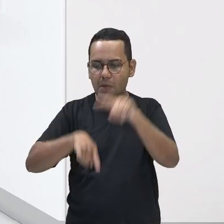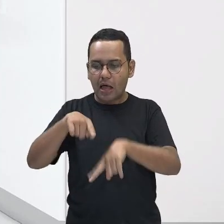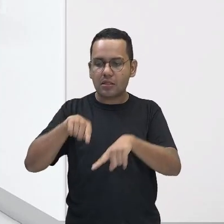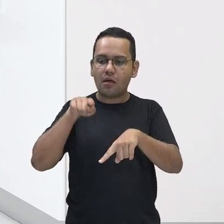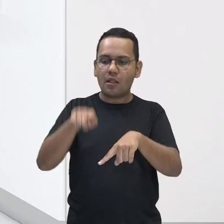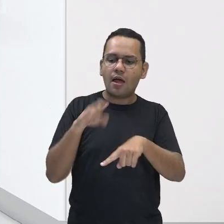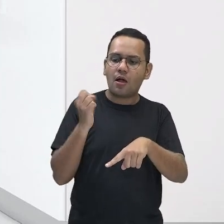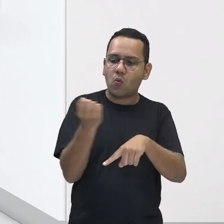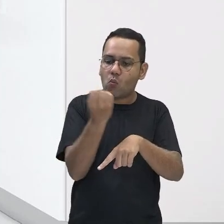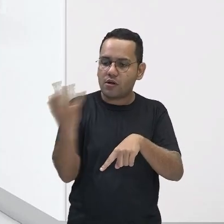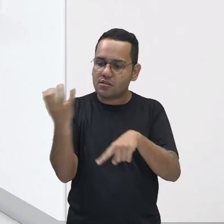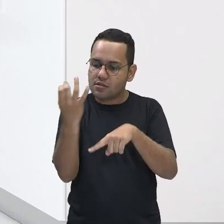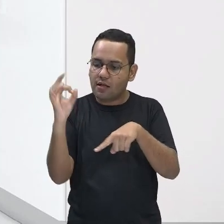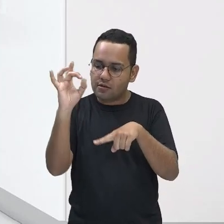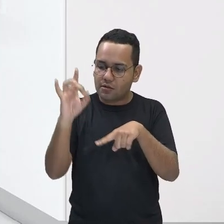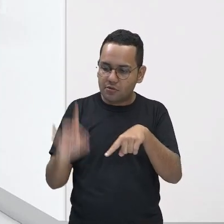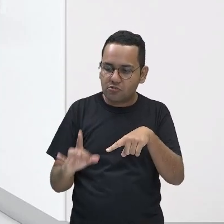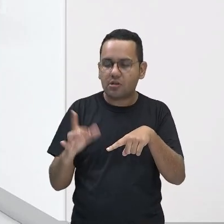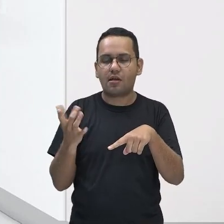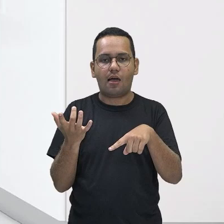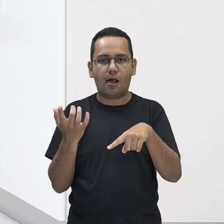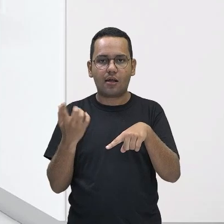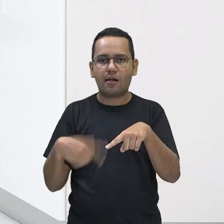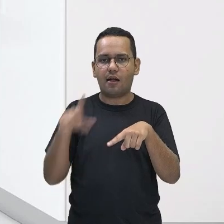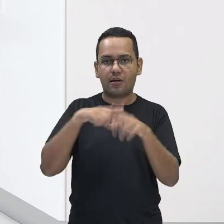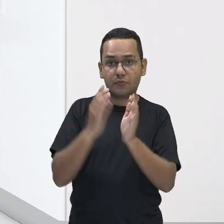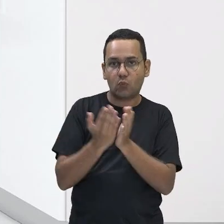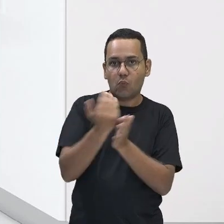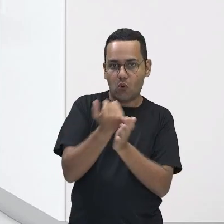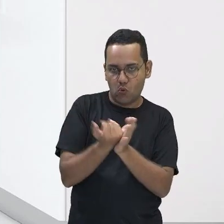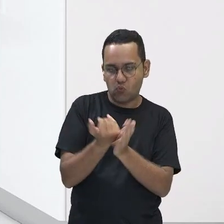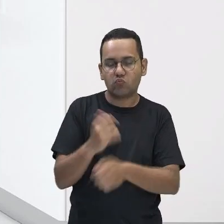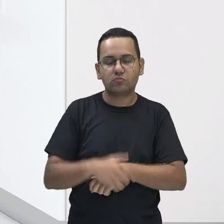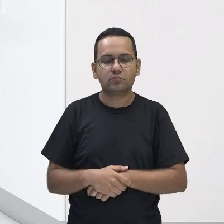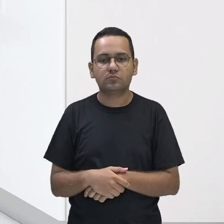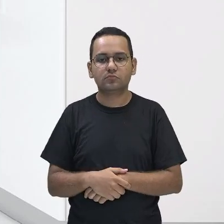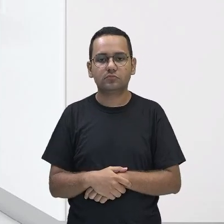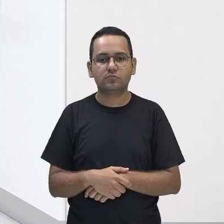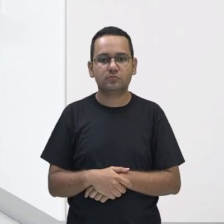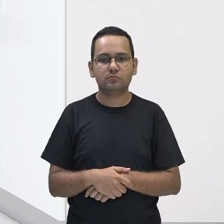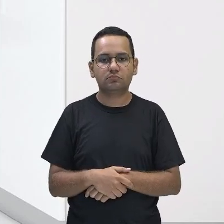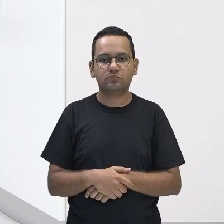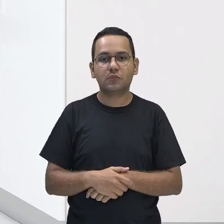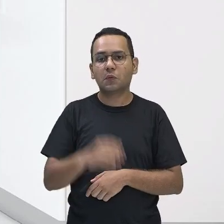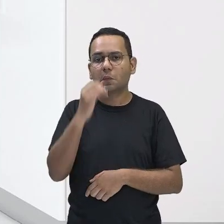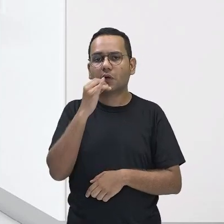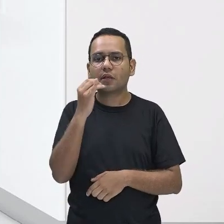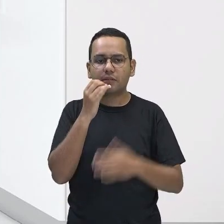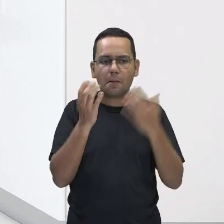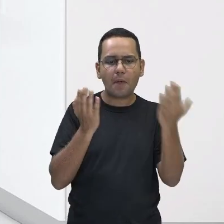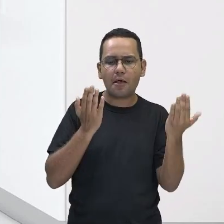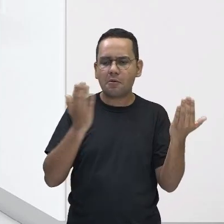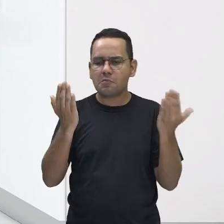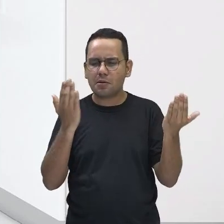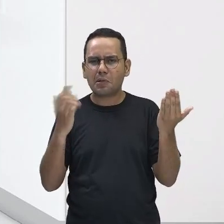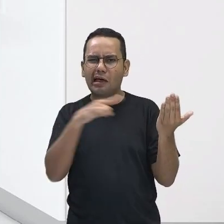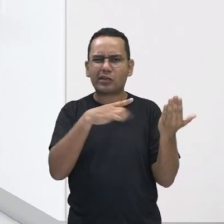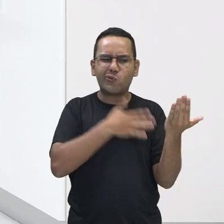quantidades lá naquele exemplo que eu comentei. Ao fazer o bolo, qual dos dois ficou com o